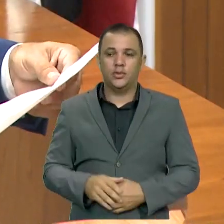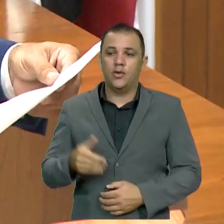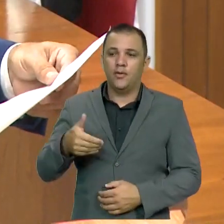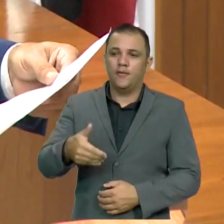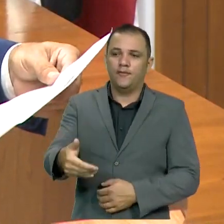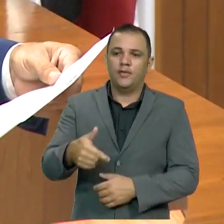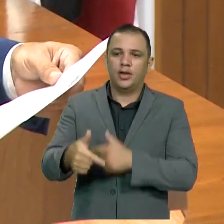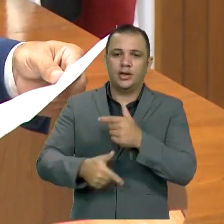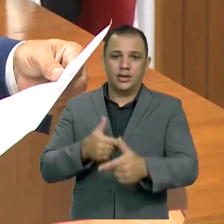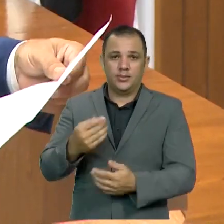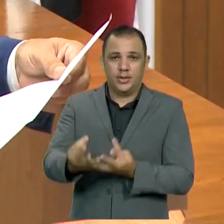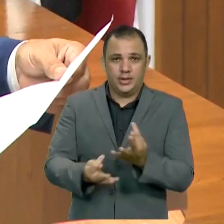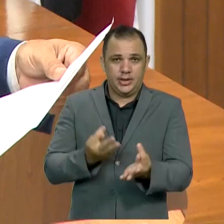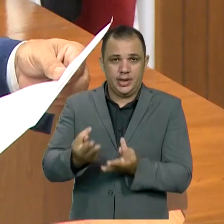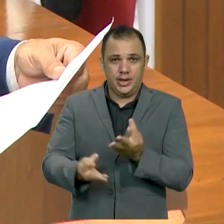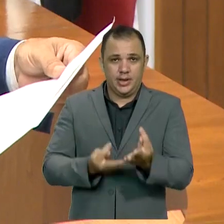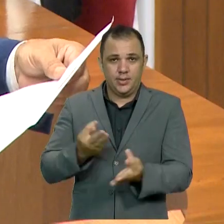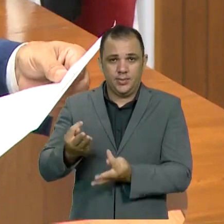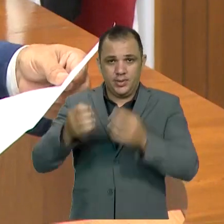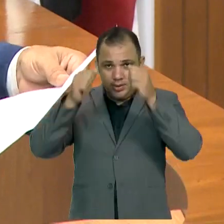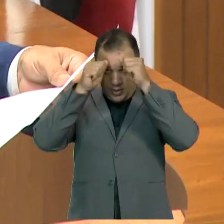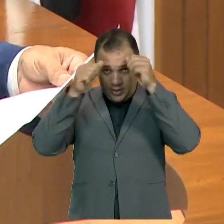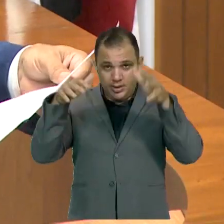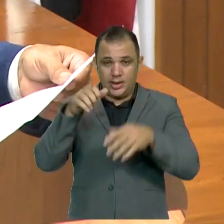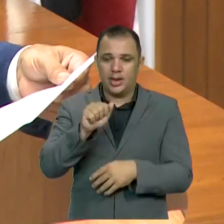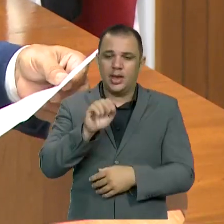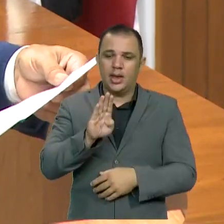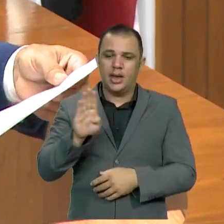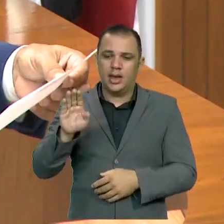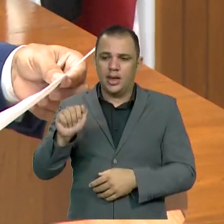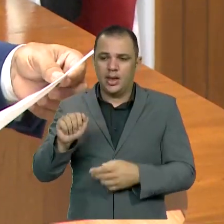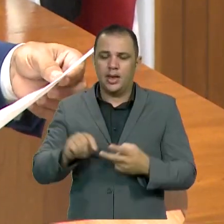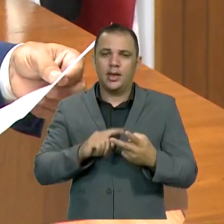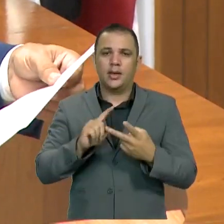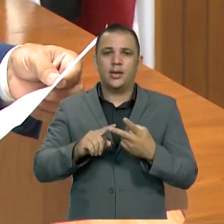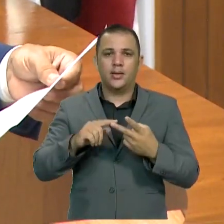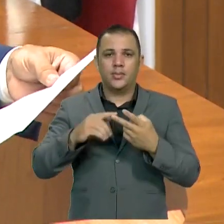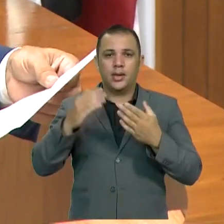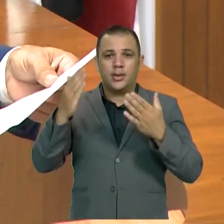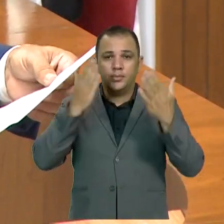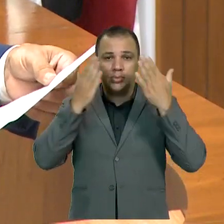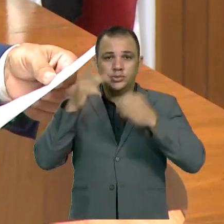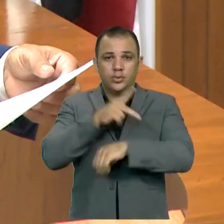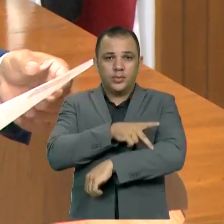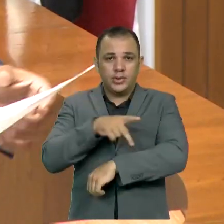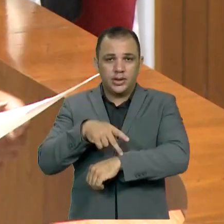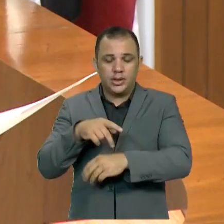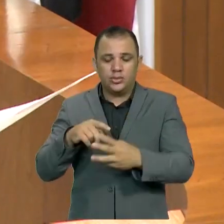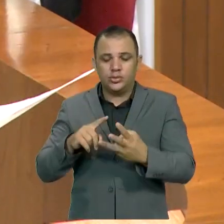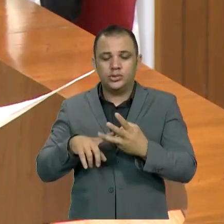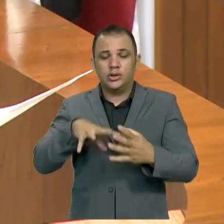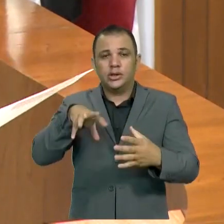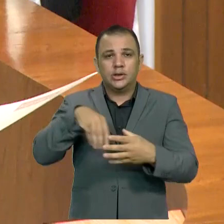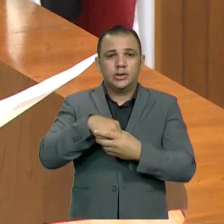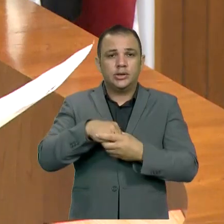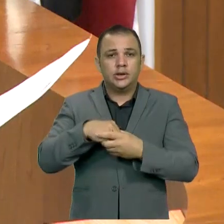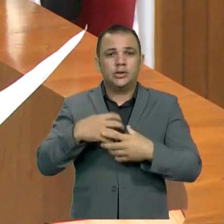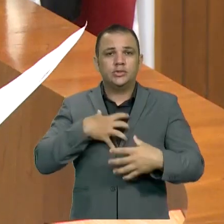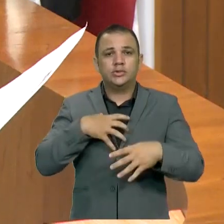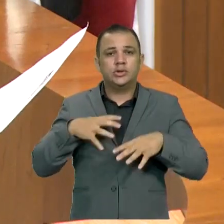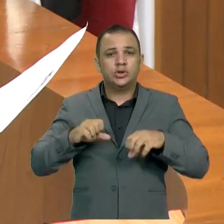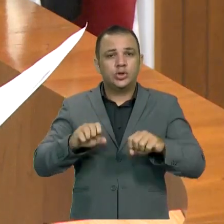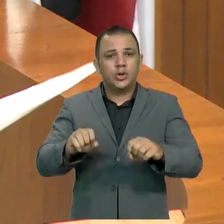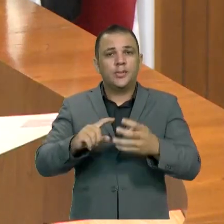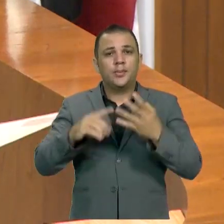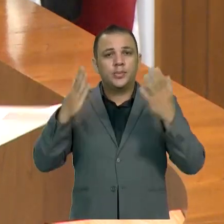paradas. Terapias ABA, psicopedagogia, integração sensorial, psicologia,